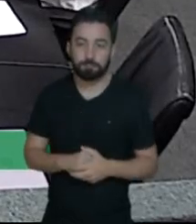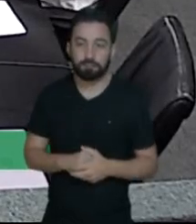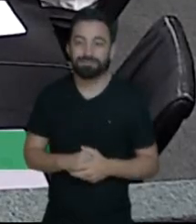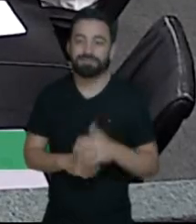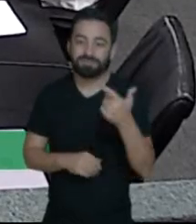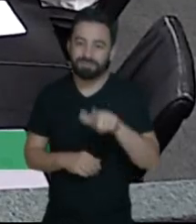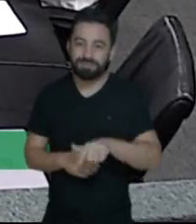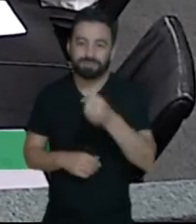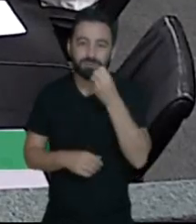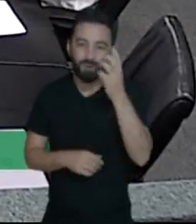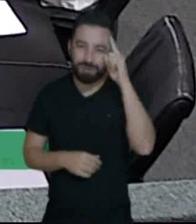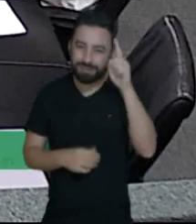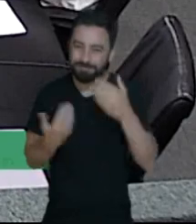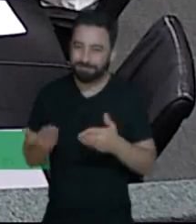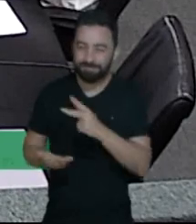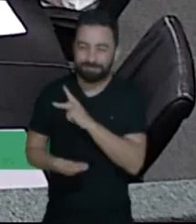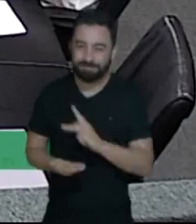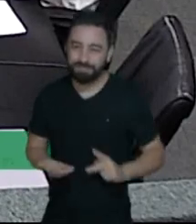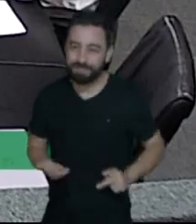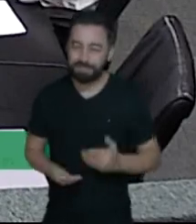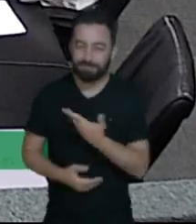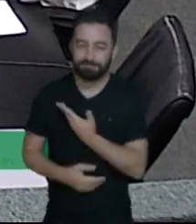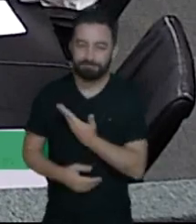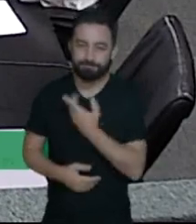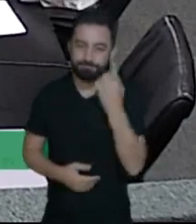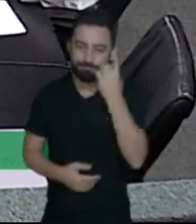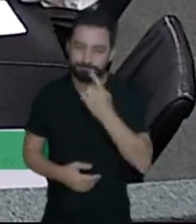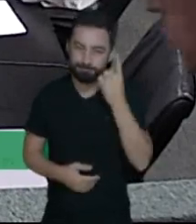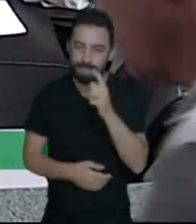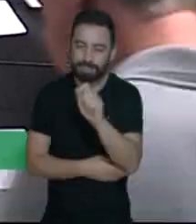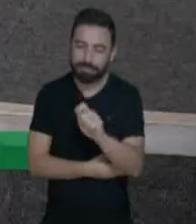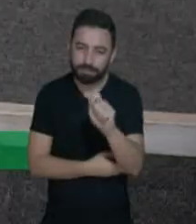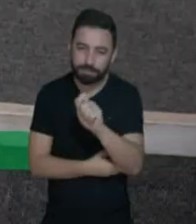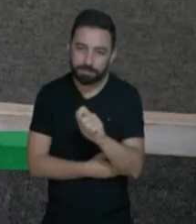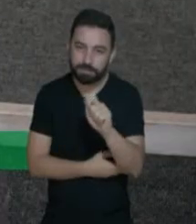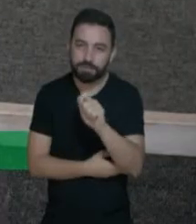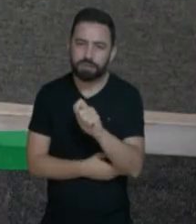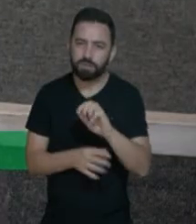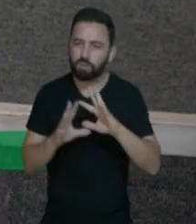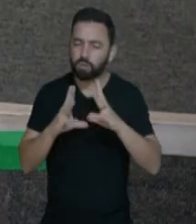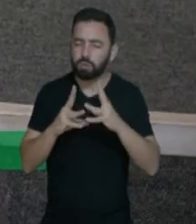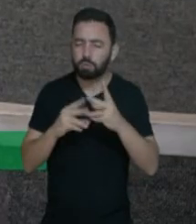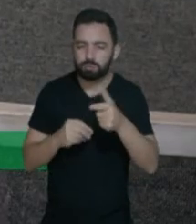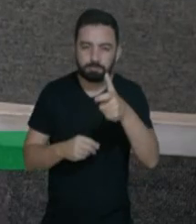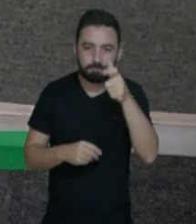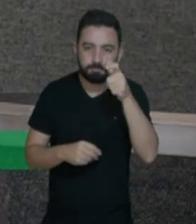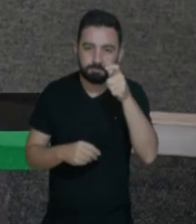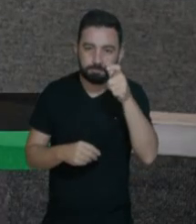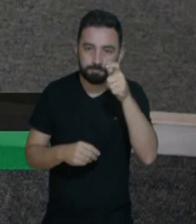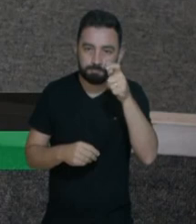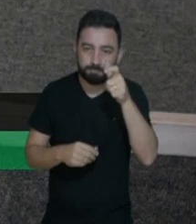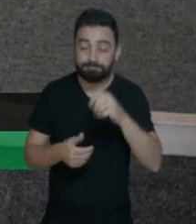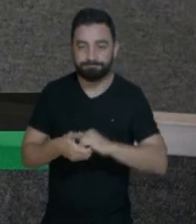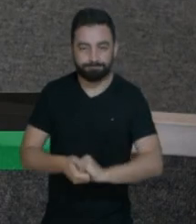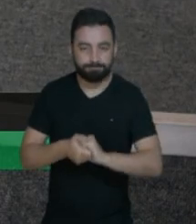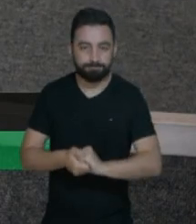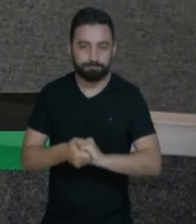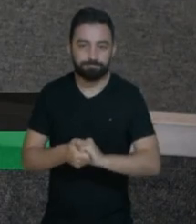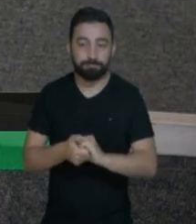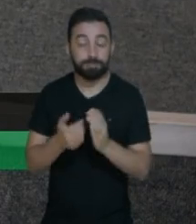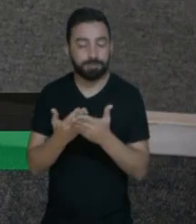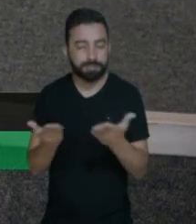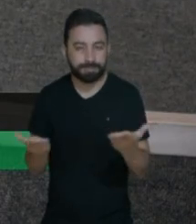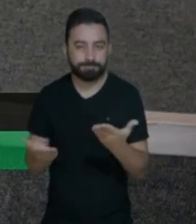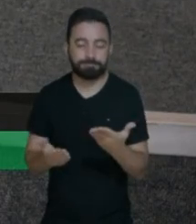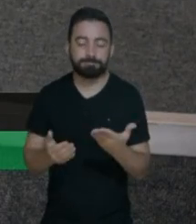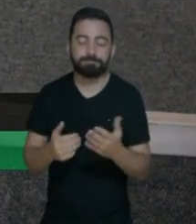uma vez Bom dia presidente colegas deputados Assessoria todos aqueles que nos acompanham em plenário fazer uma saudação fraterna amiga carinhosa